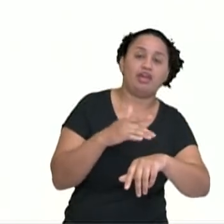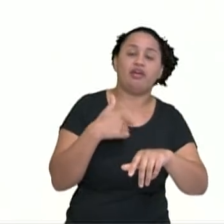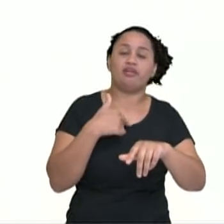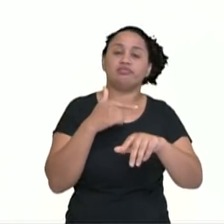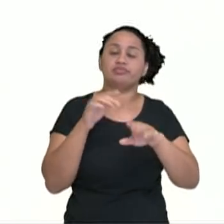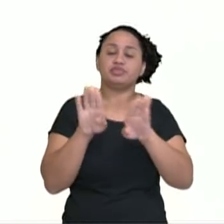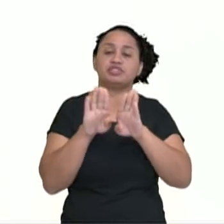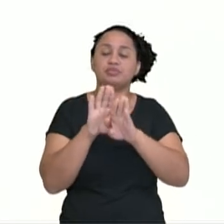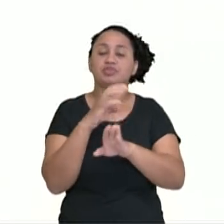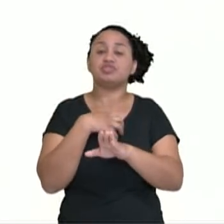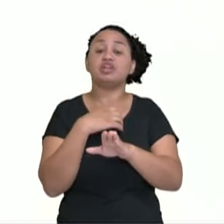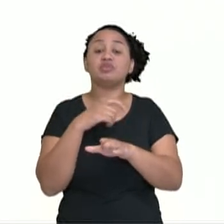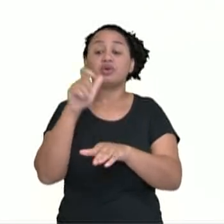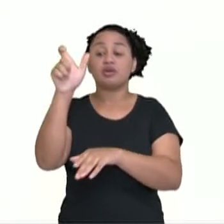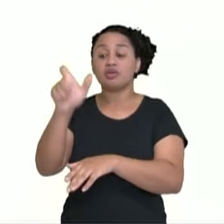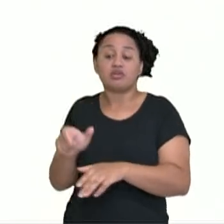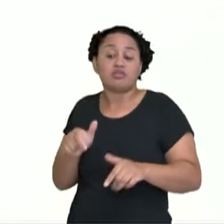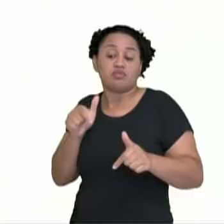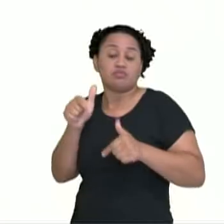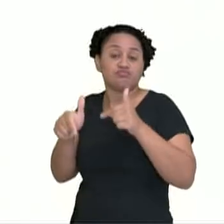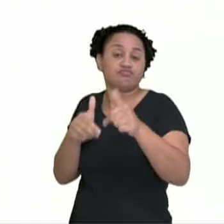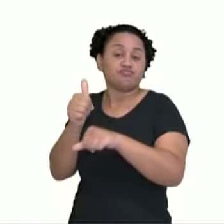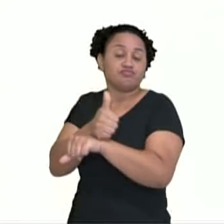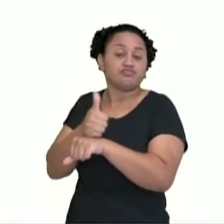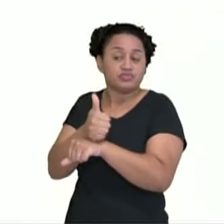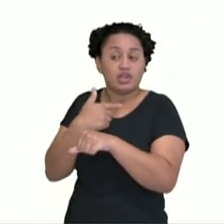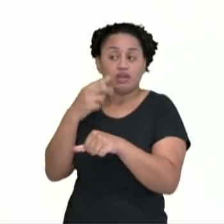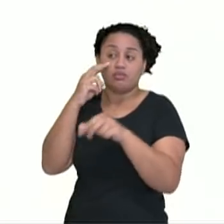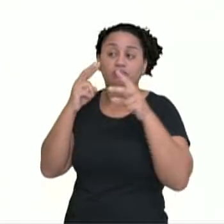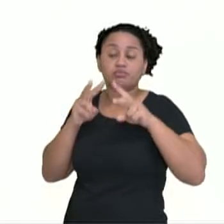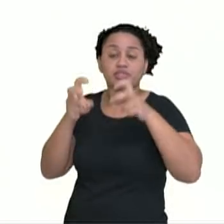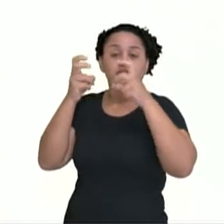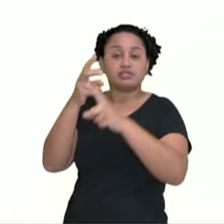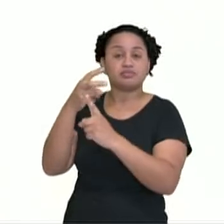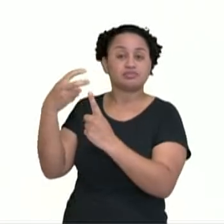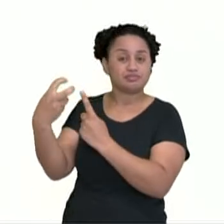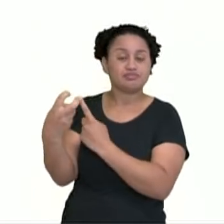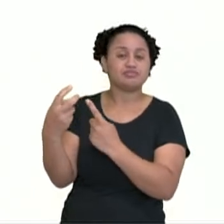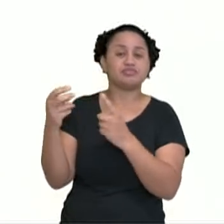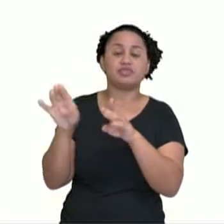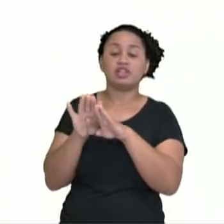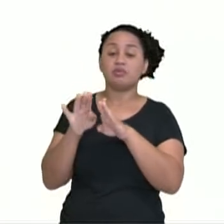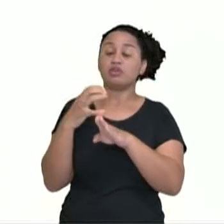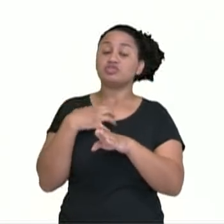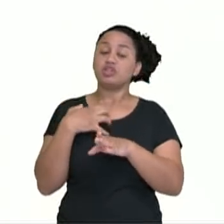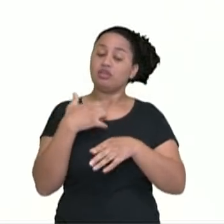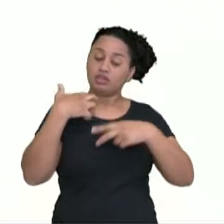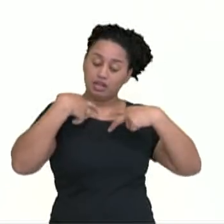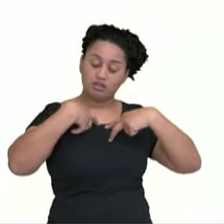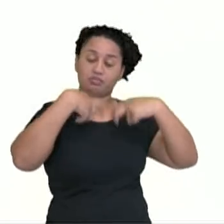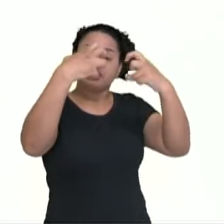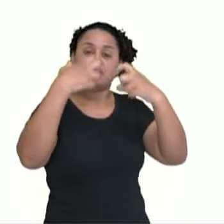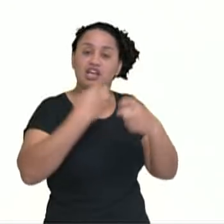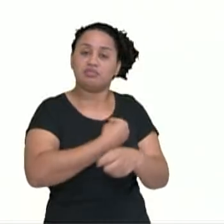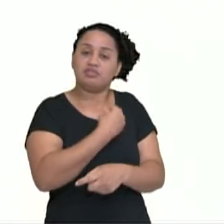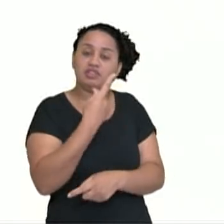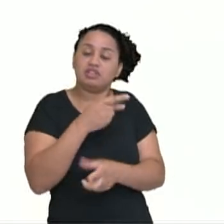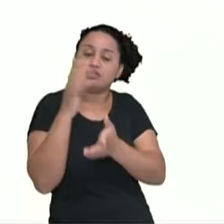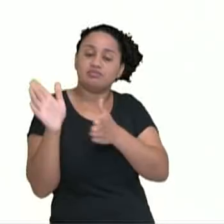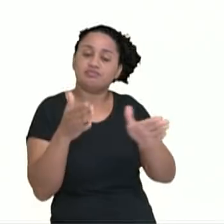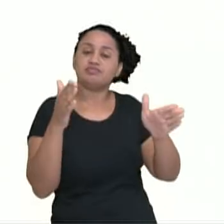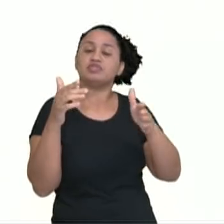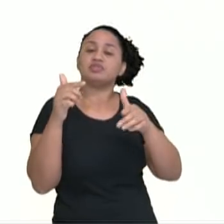como o trabalhador ele é visto e encarado e como ele próprio encara a vida dele no meio do trabalho vai